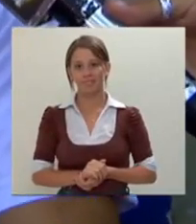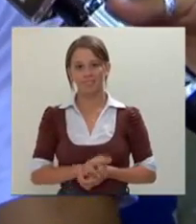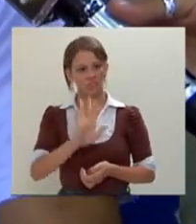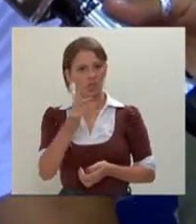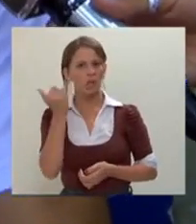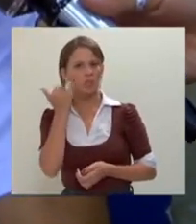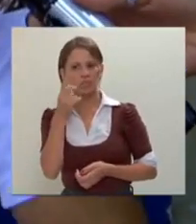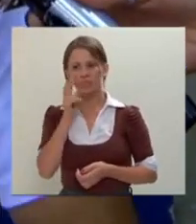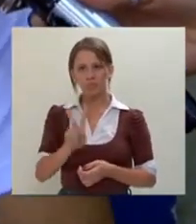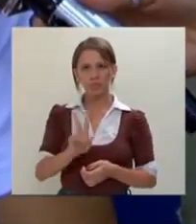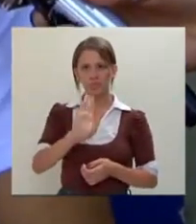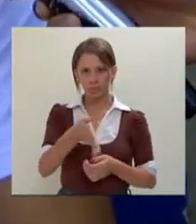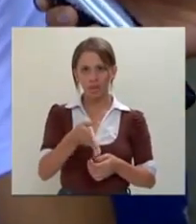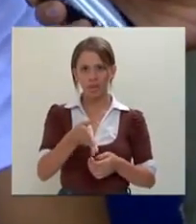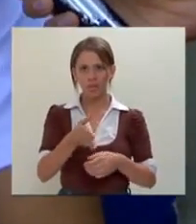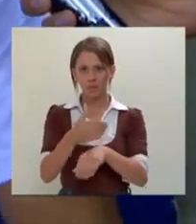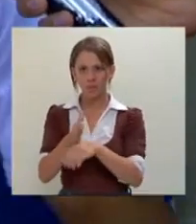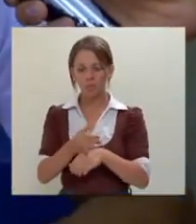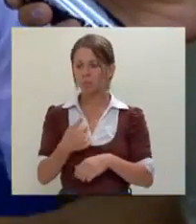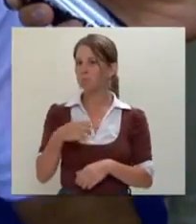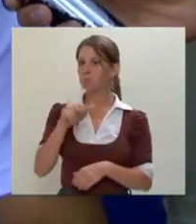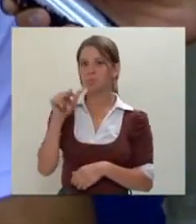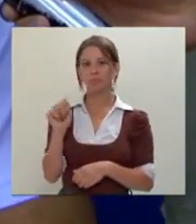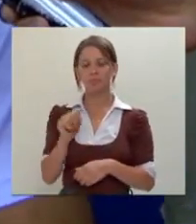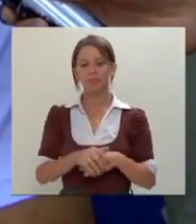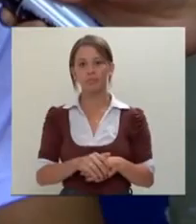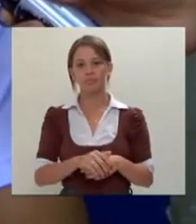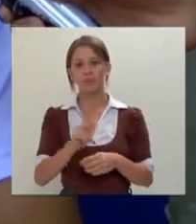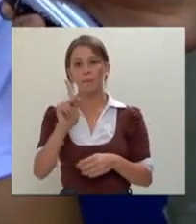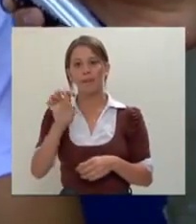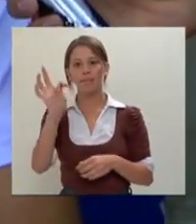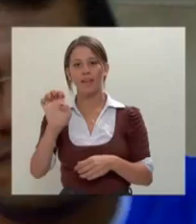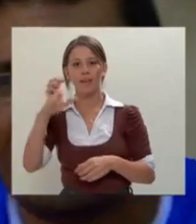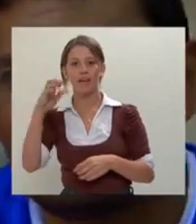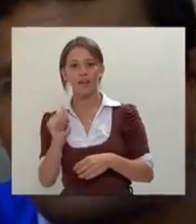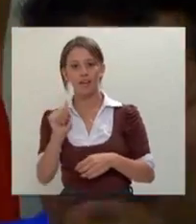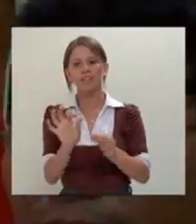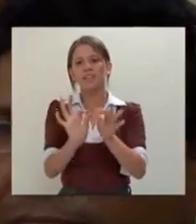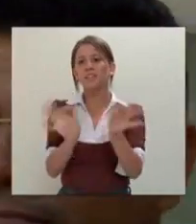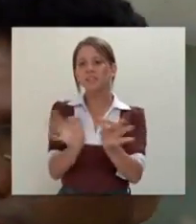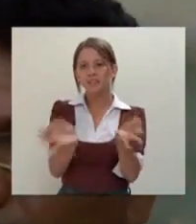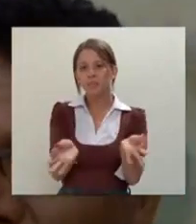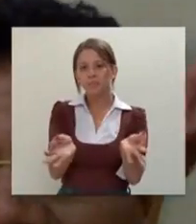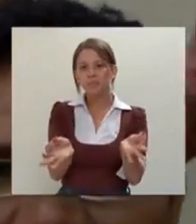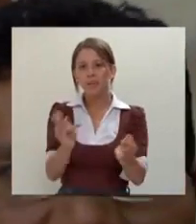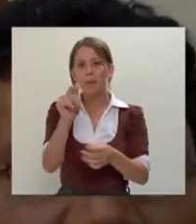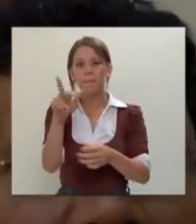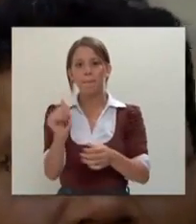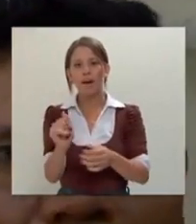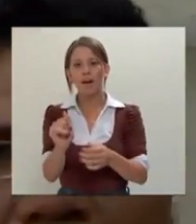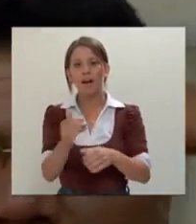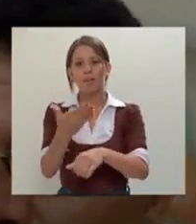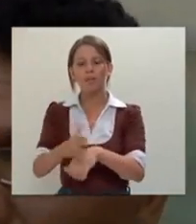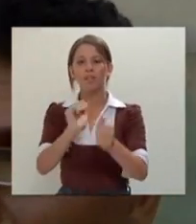Pra, que a gente sabe das dificuldades que são, acho que um presente simples, mas de coração da banda. Muito obrigado, a gente tem muito de